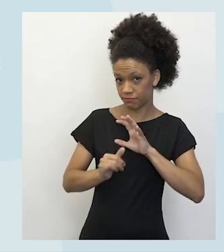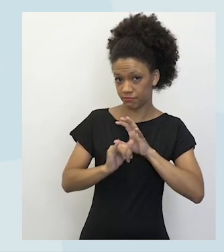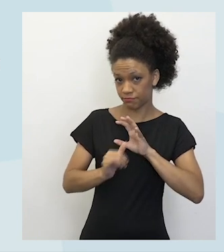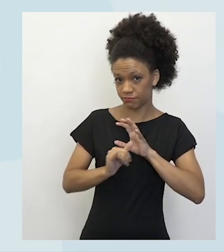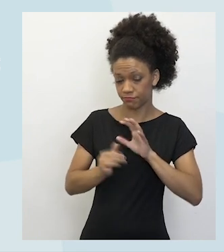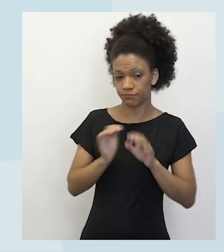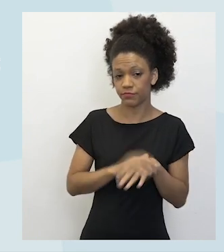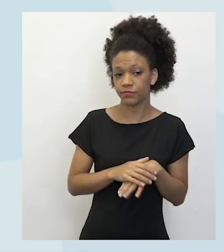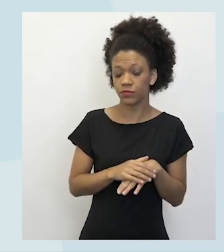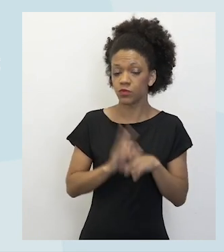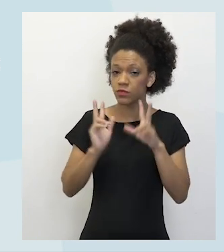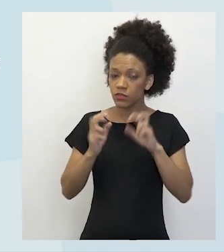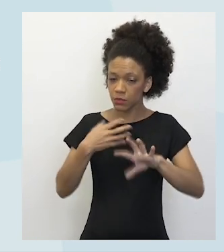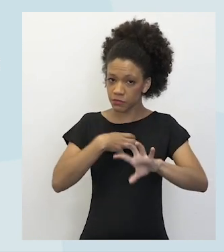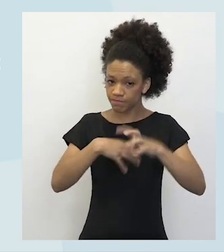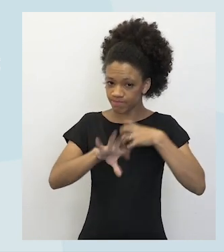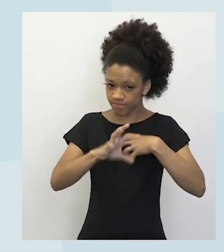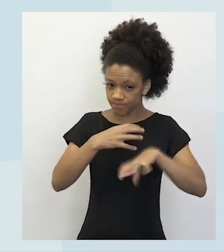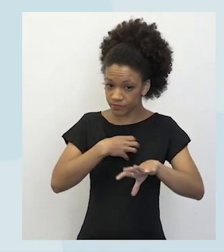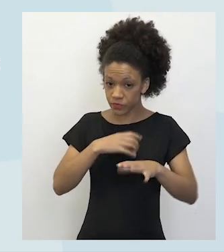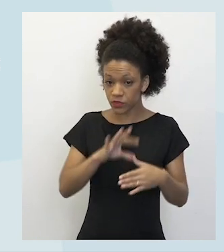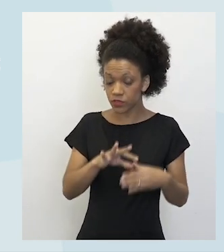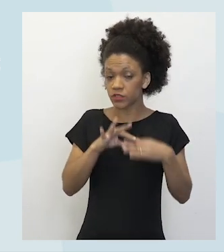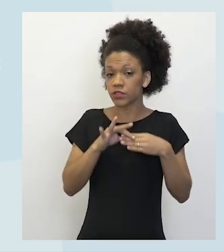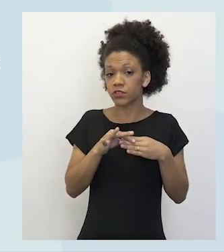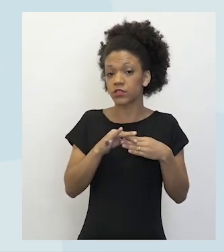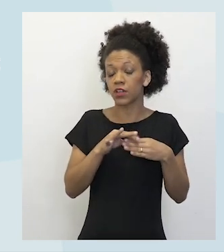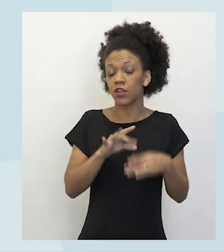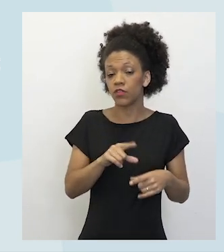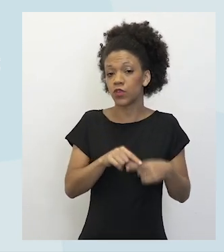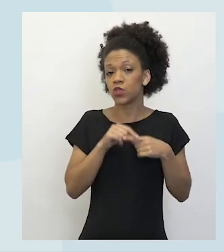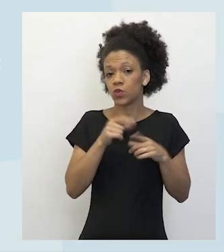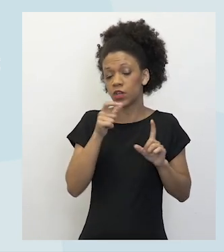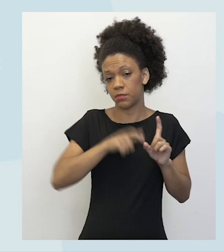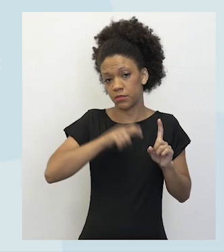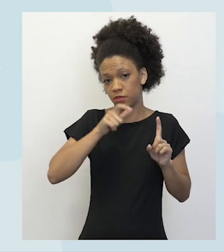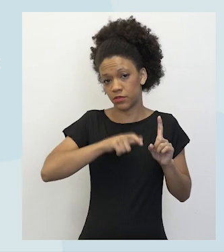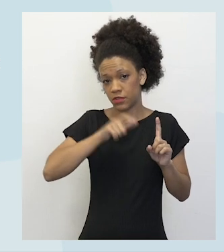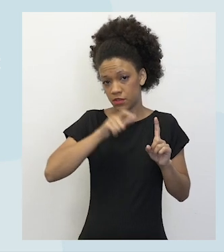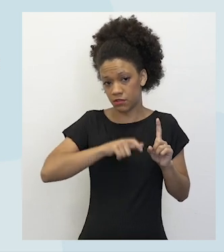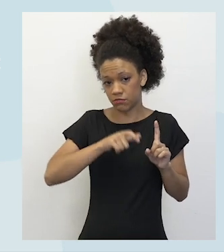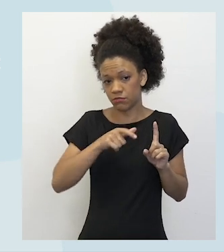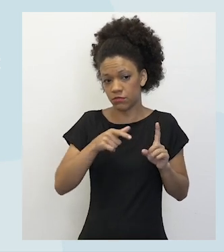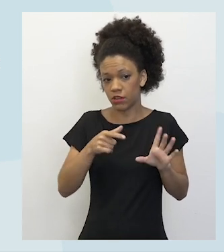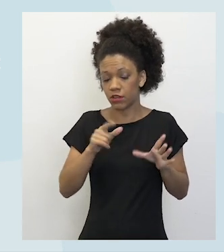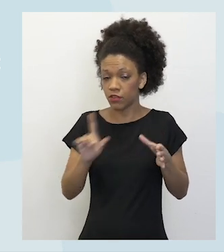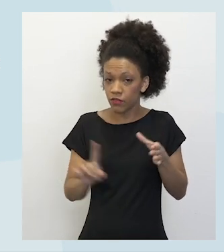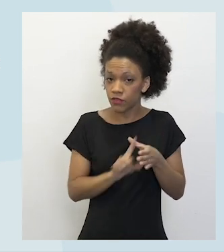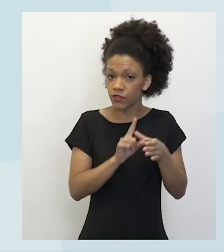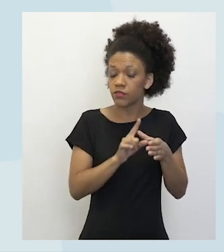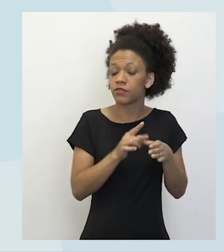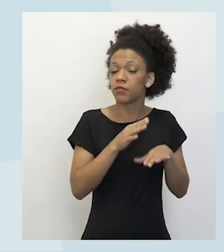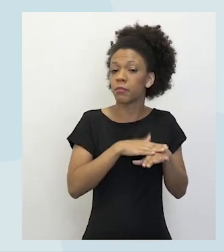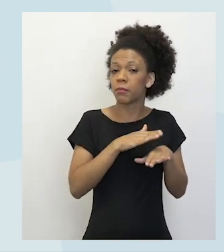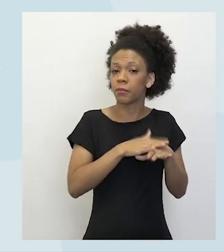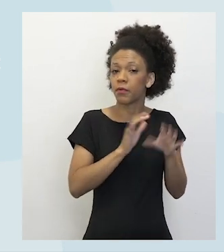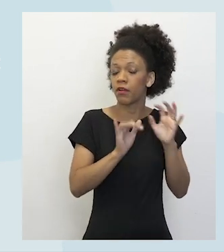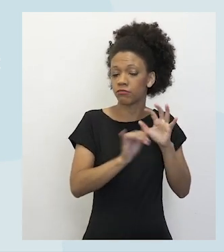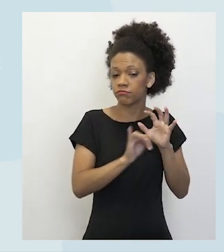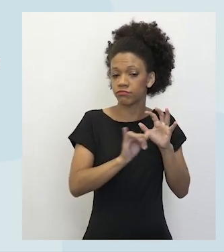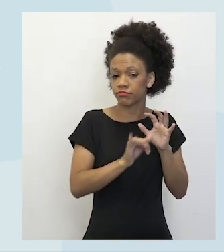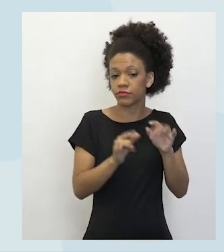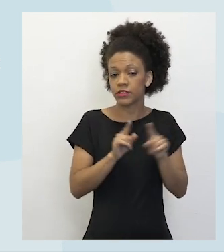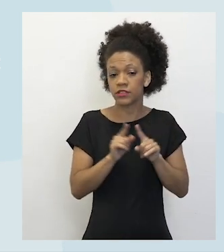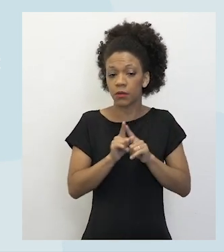é empatia. Vocês vão escolher personagens, tá bom? Que farão parte da história de vocês e vão dar